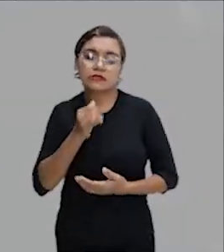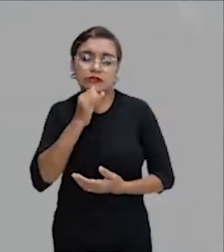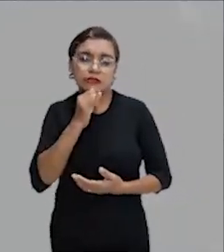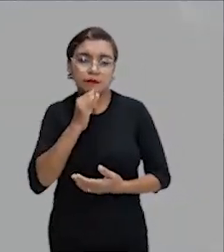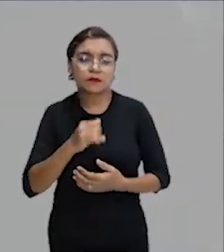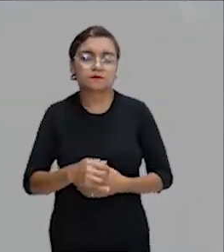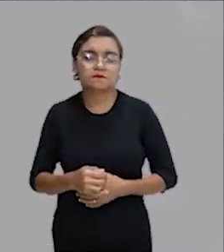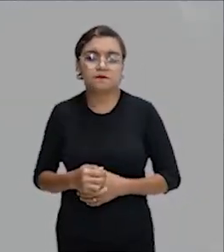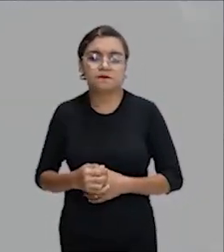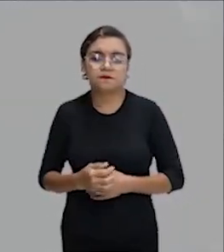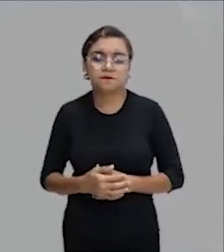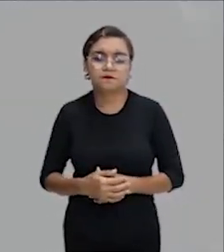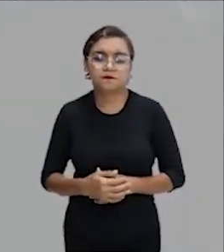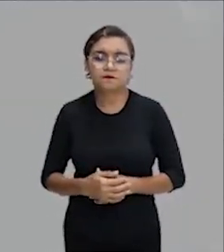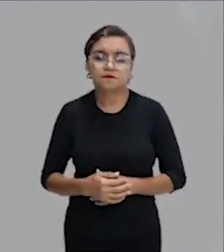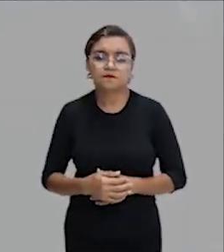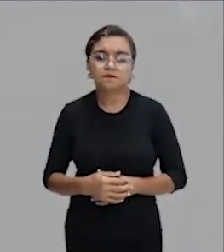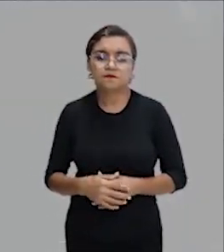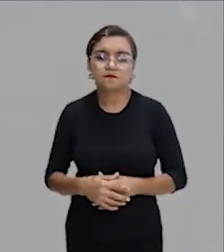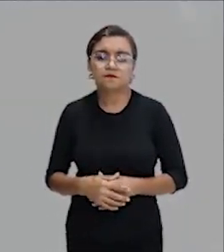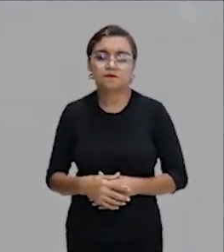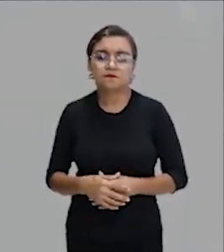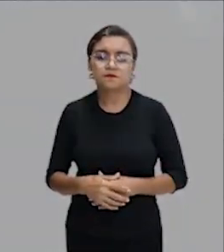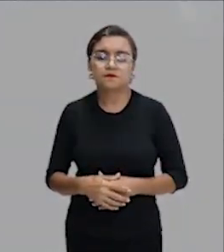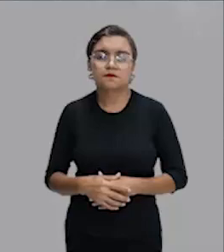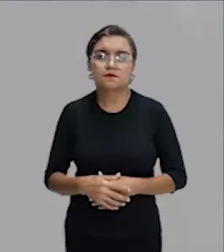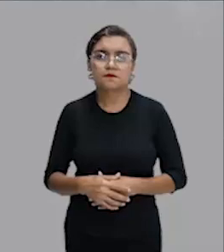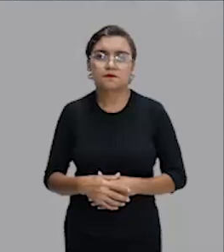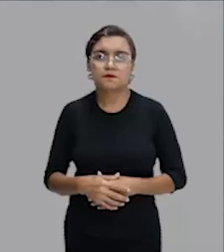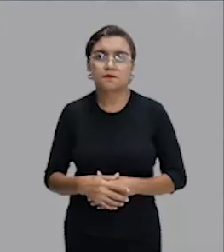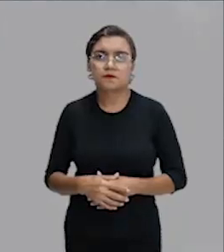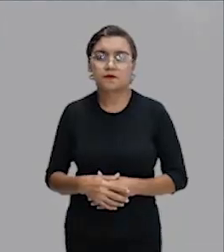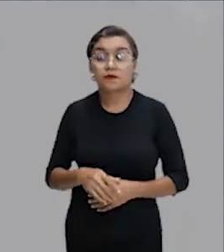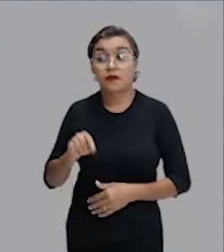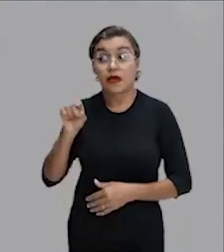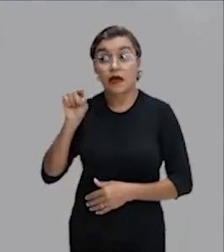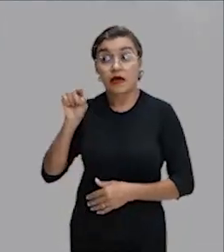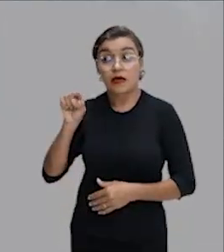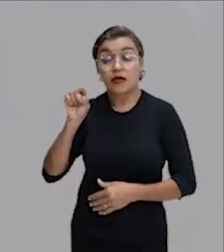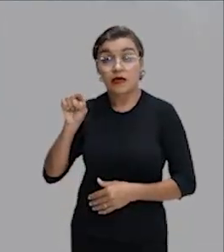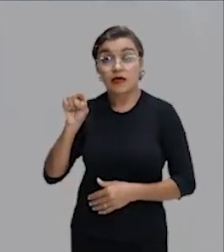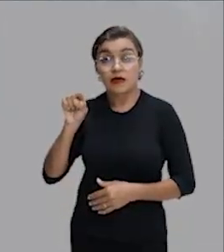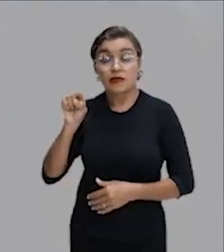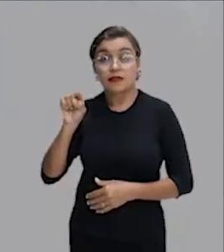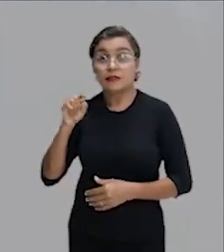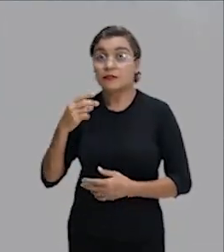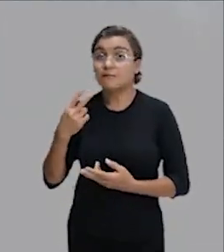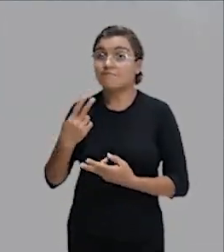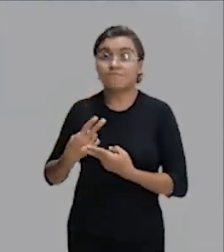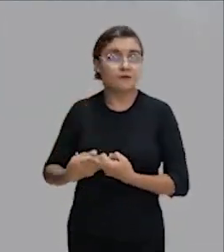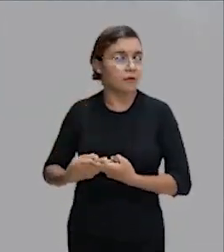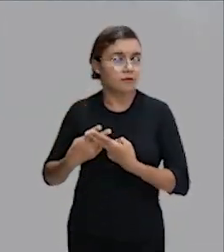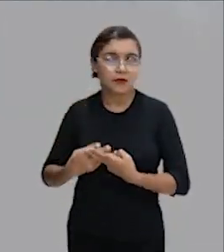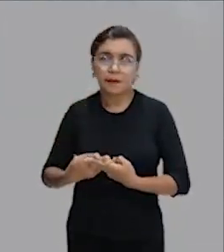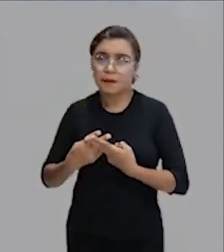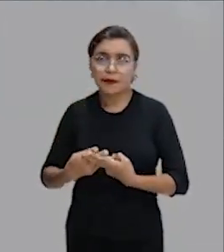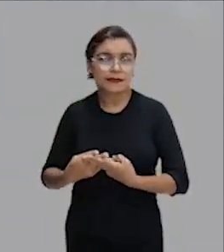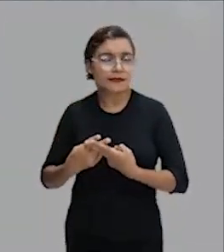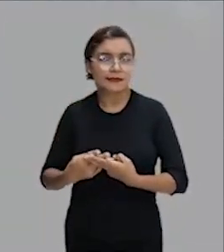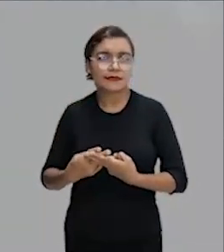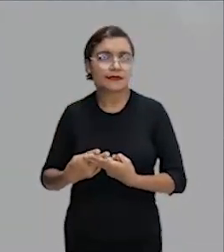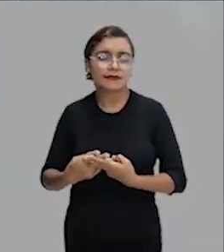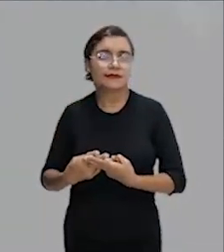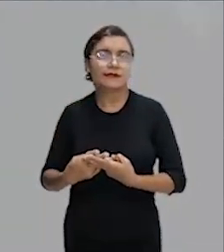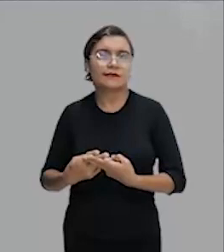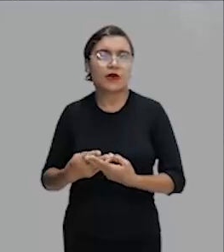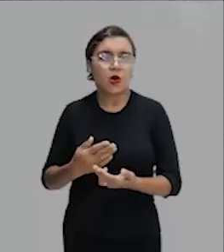grown impatient over the last hour. Ele ficou impaciente desde nessa